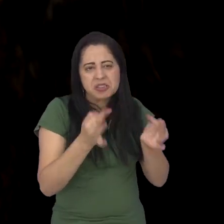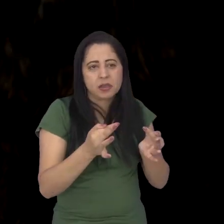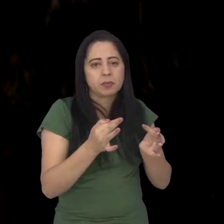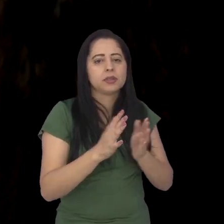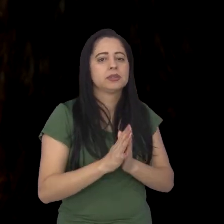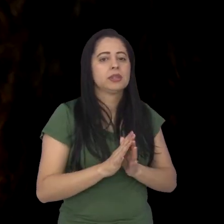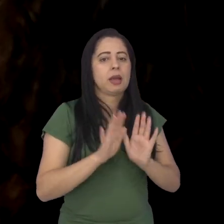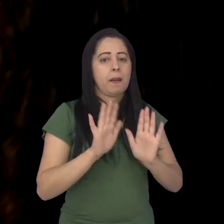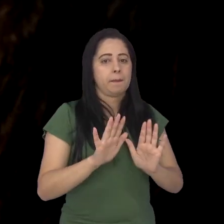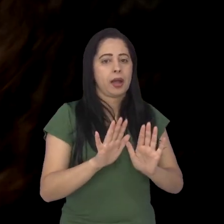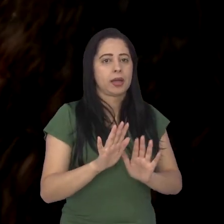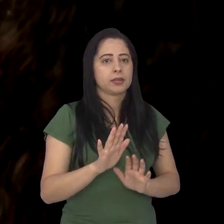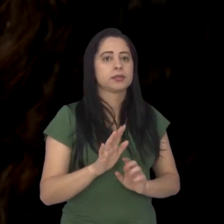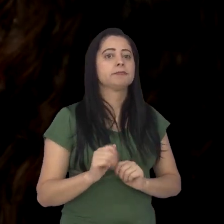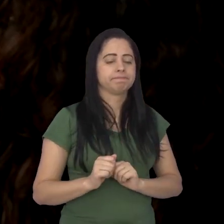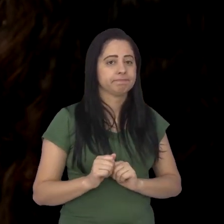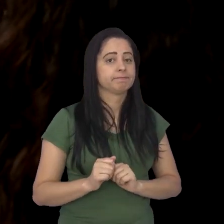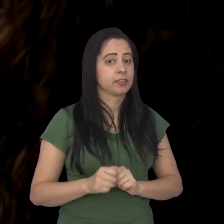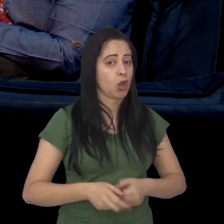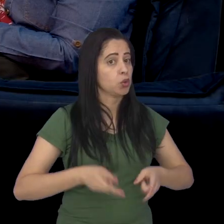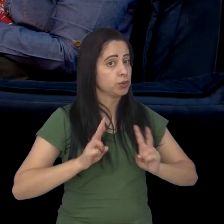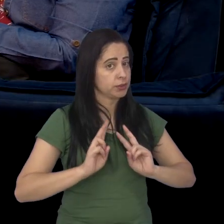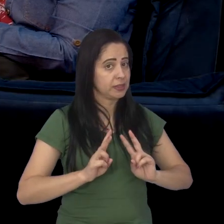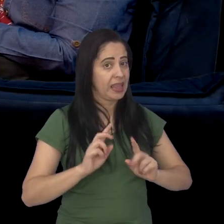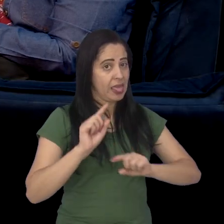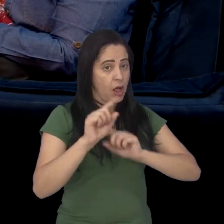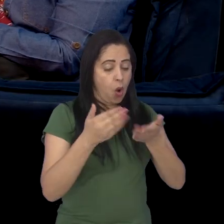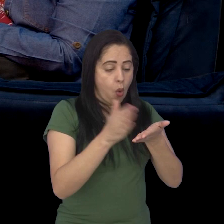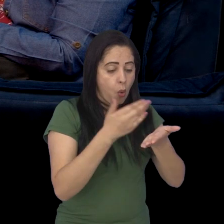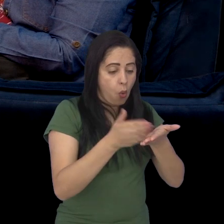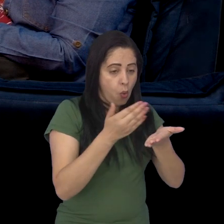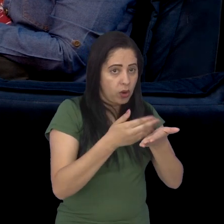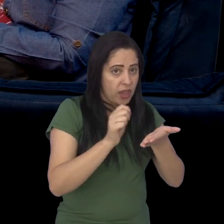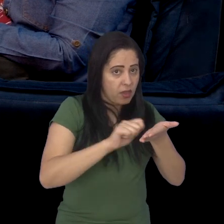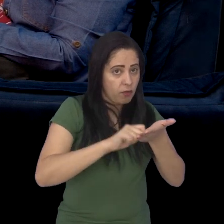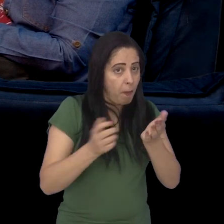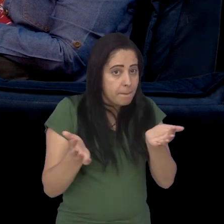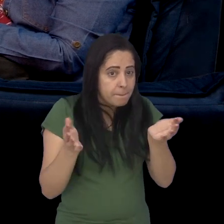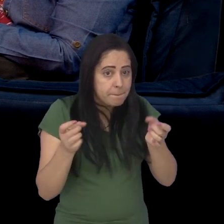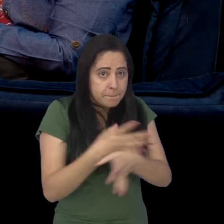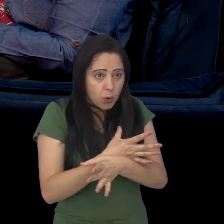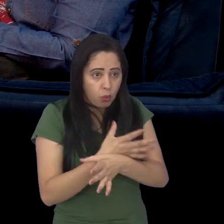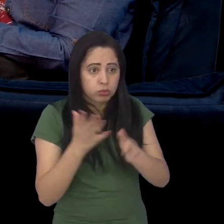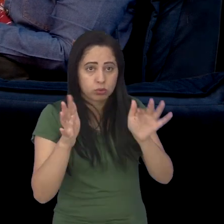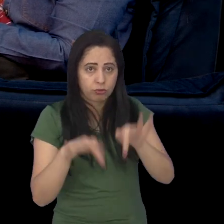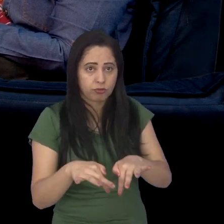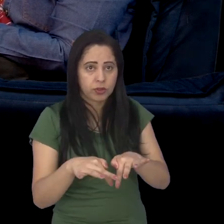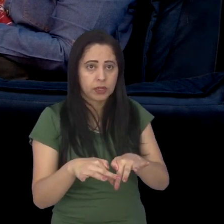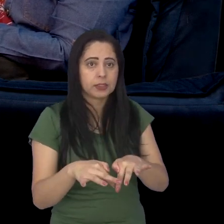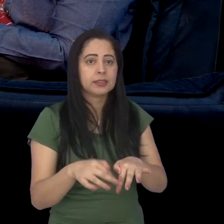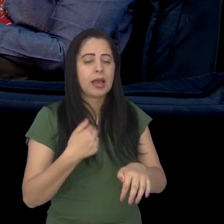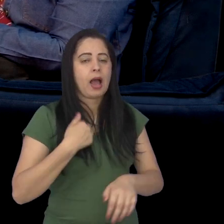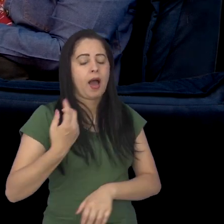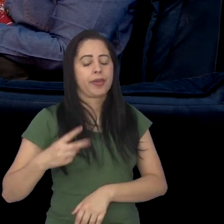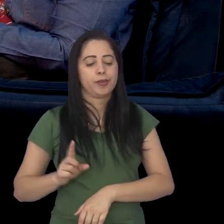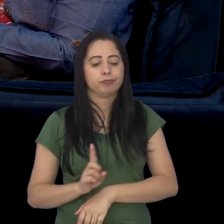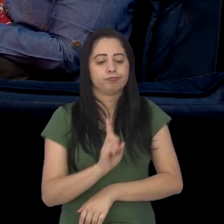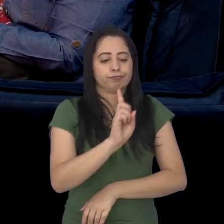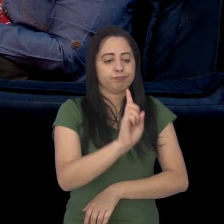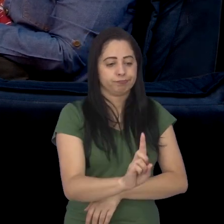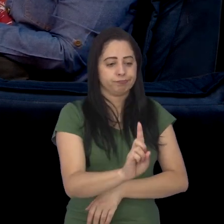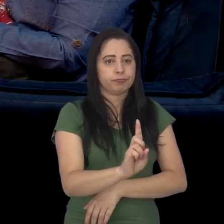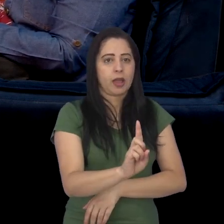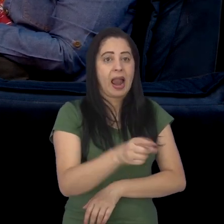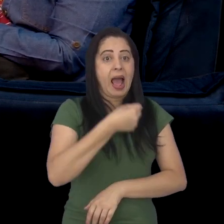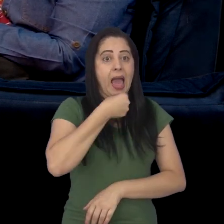escondida, eu gosto mais de Nos escrever, bastidores, na verdade. Né, e de arrumar as pessoas para darem entrevistas. E aí era o meu rostinho que ia aparecer e